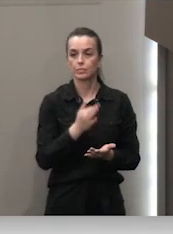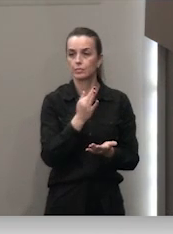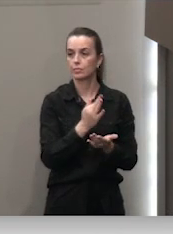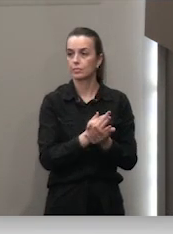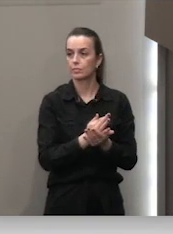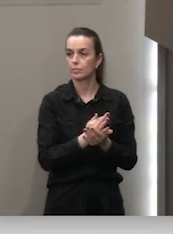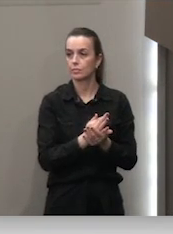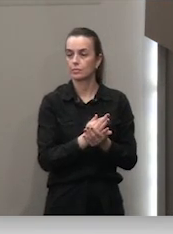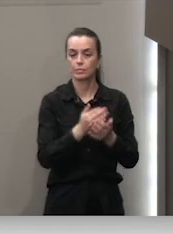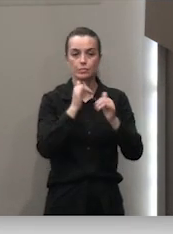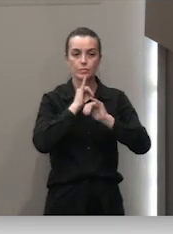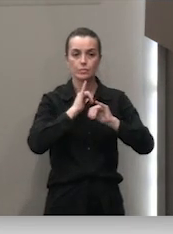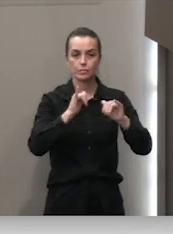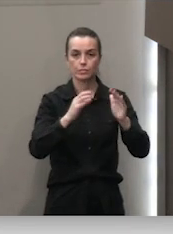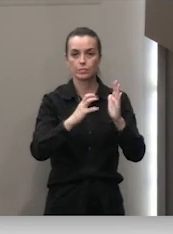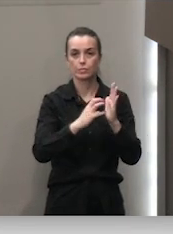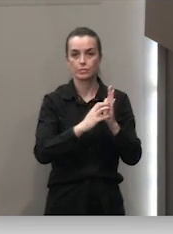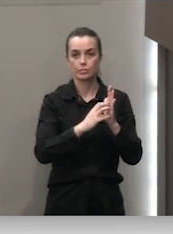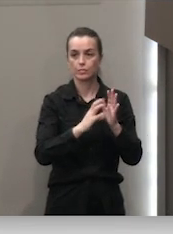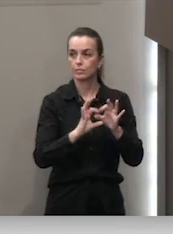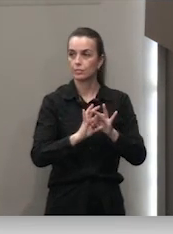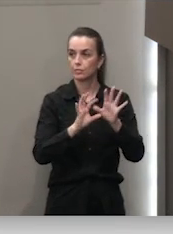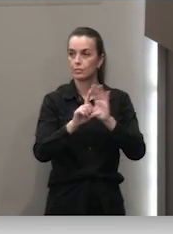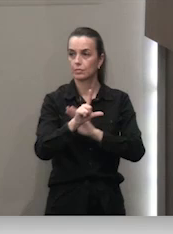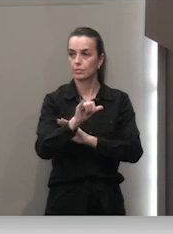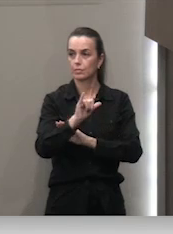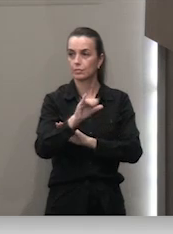Ausente. Comunicação do Partido Liberal.